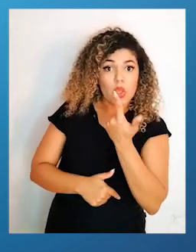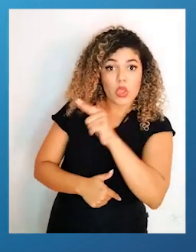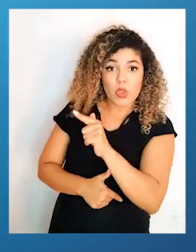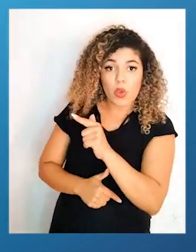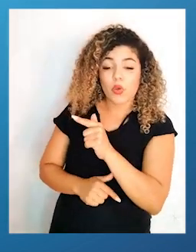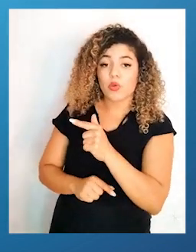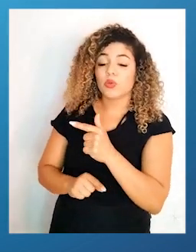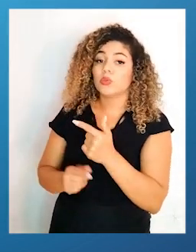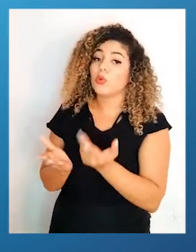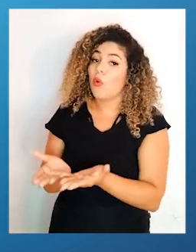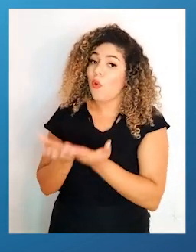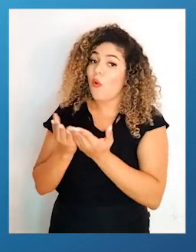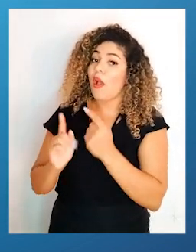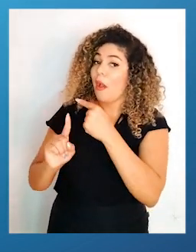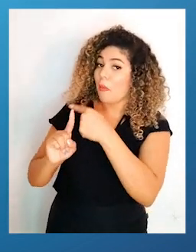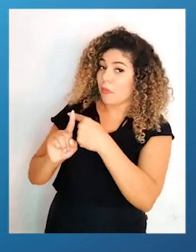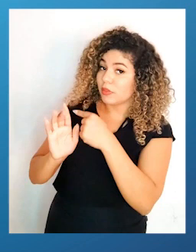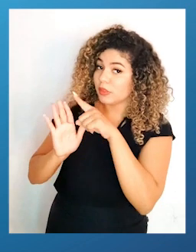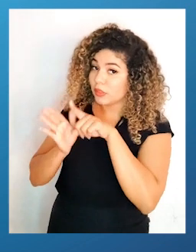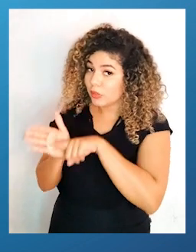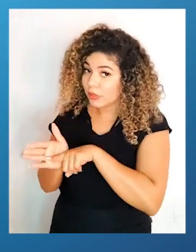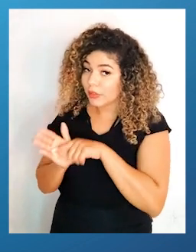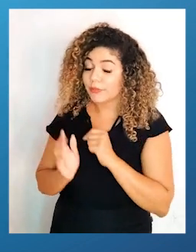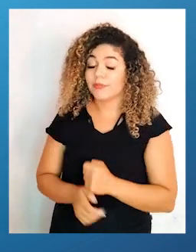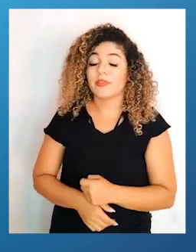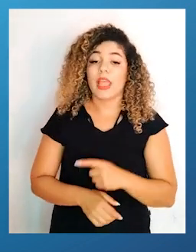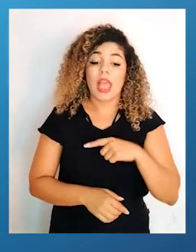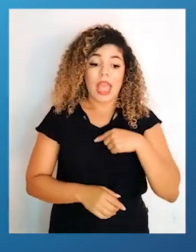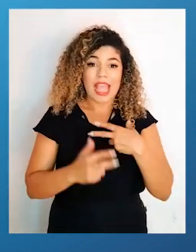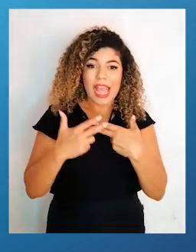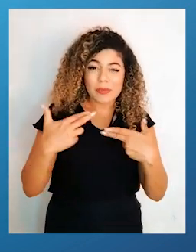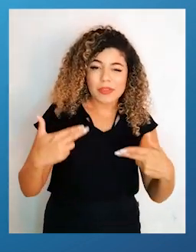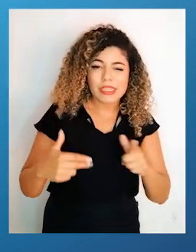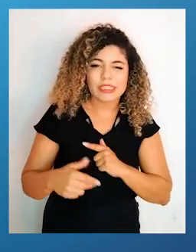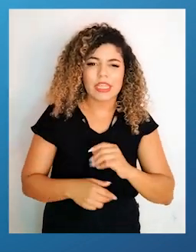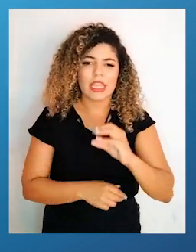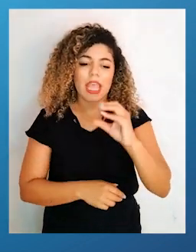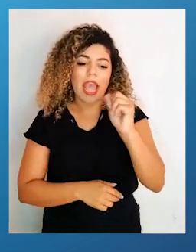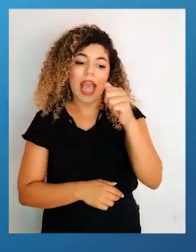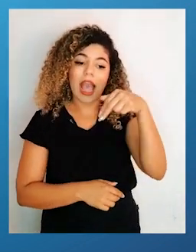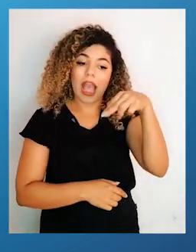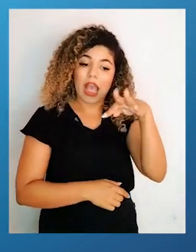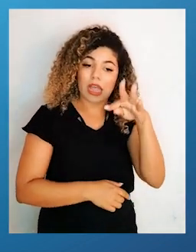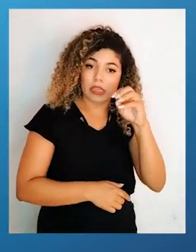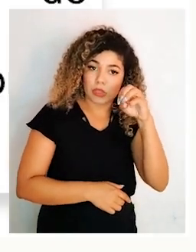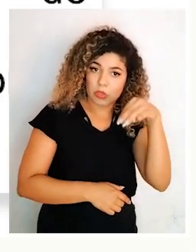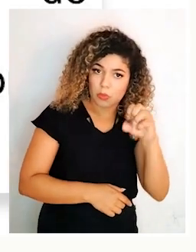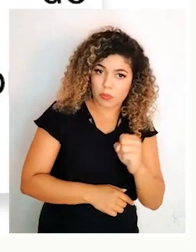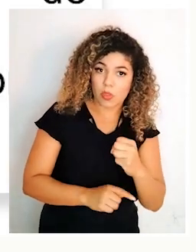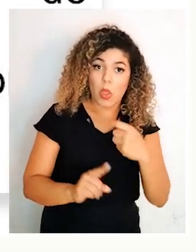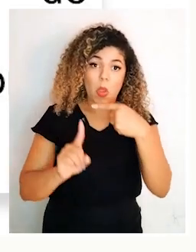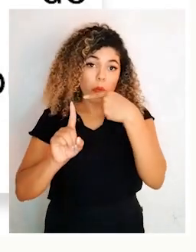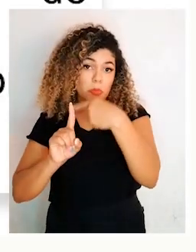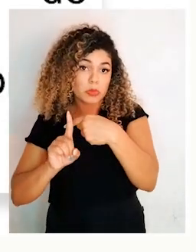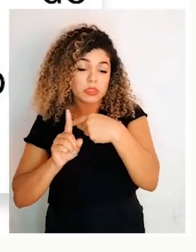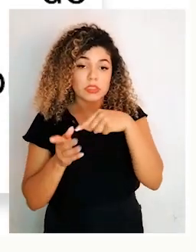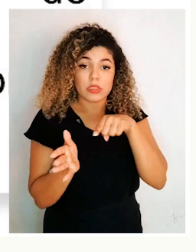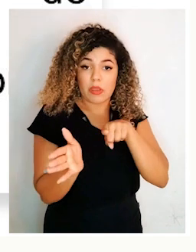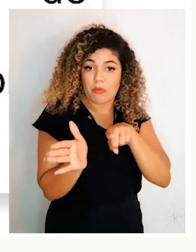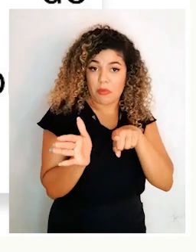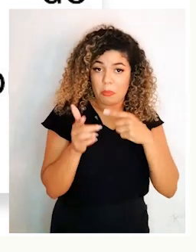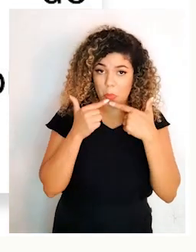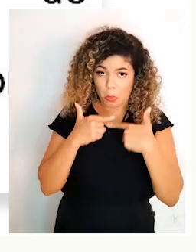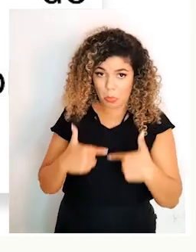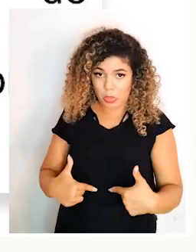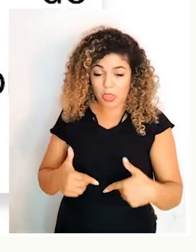eletricamente carregado. A matéria é formada por átomos. Átomos têm carga positiva, neutra e carga negativa. A